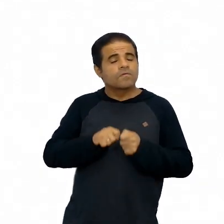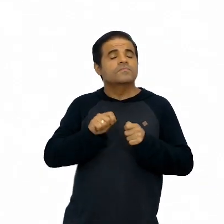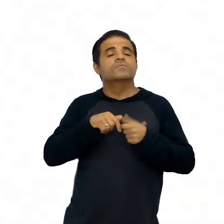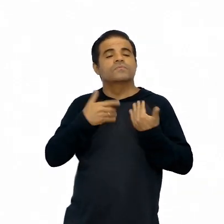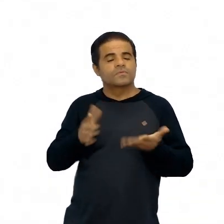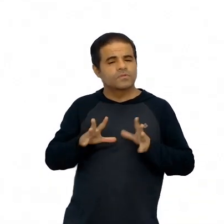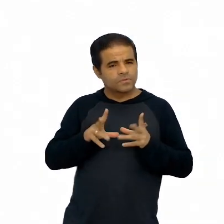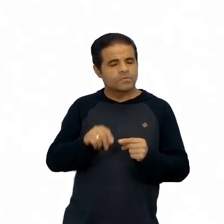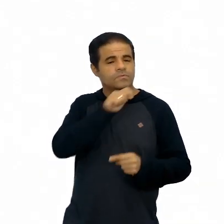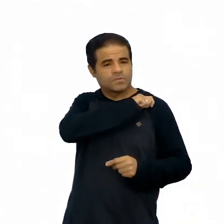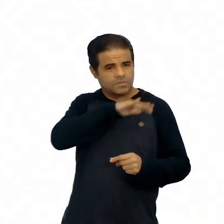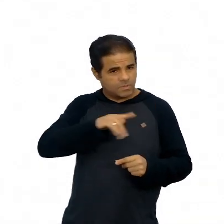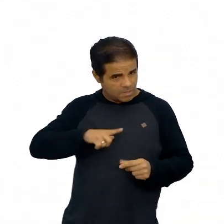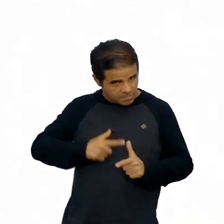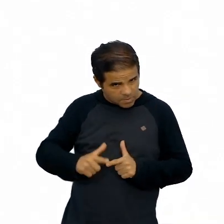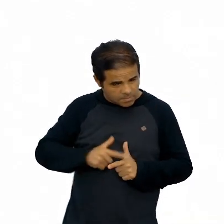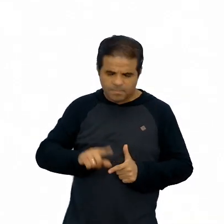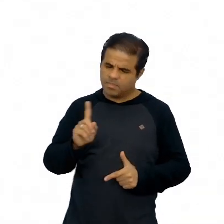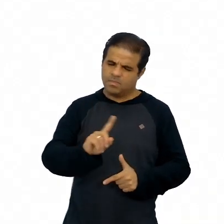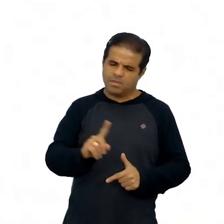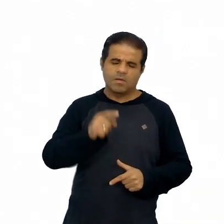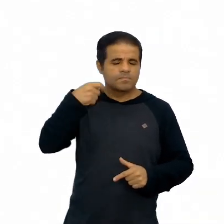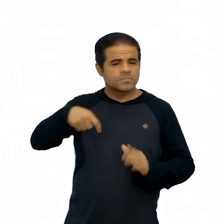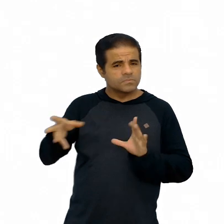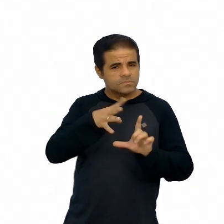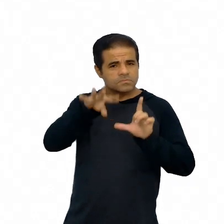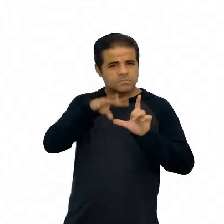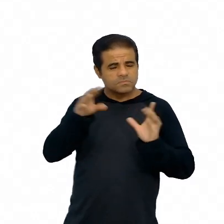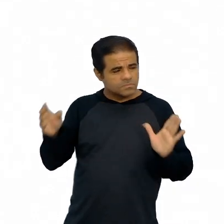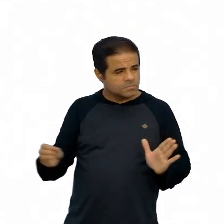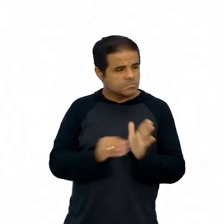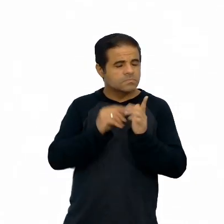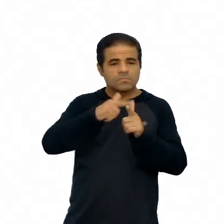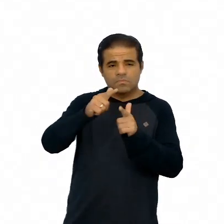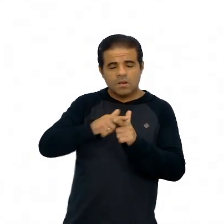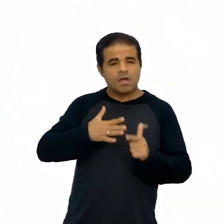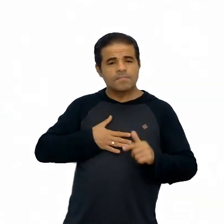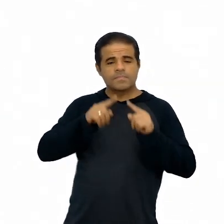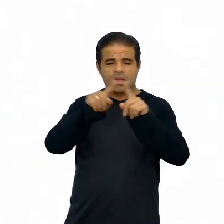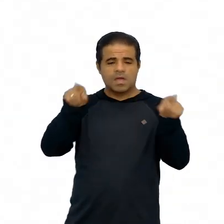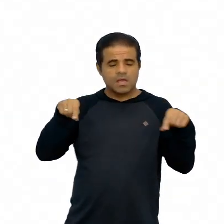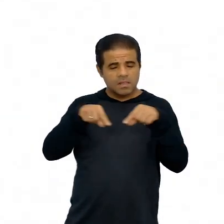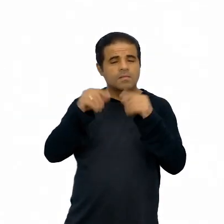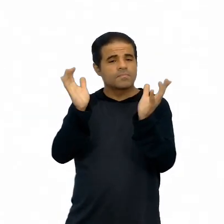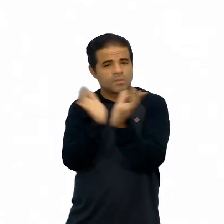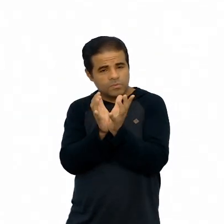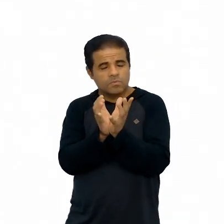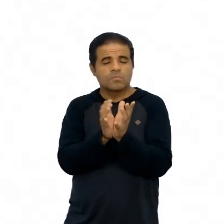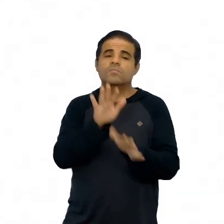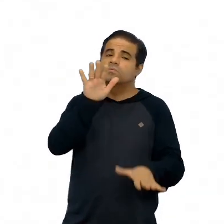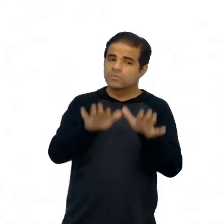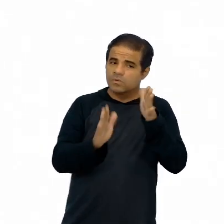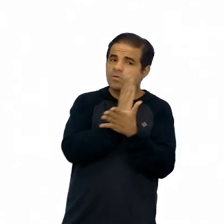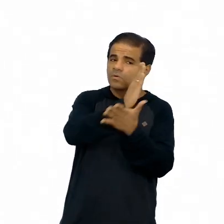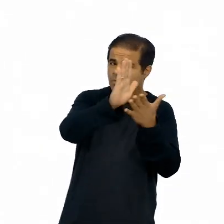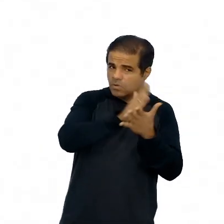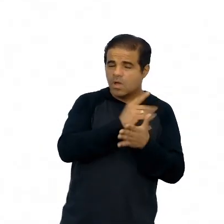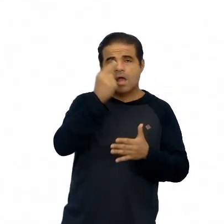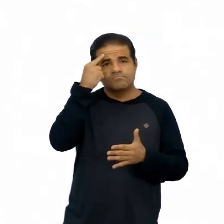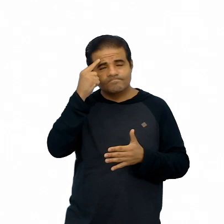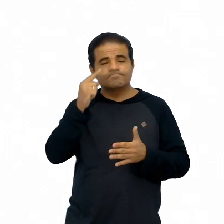fazer? Todos os alunos têm esse problema? Não. Eu tenho que mapear qual é o problema da minha sala, da minha turma, talvez de alguns